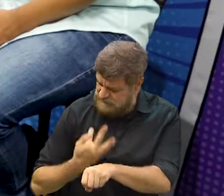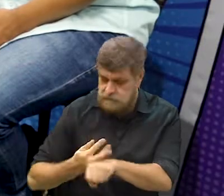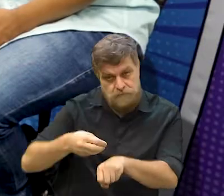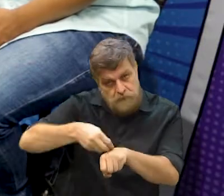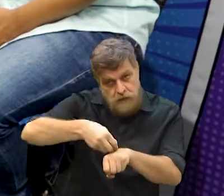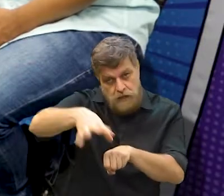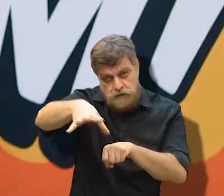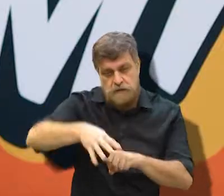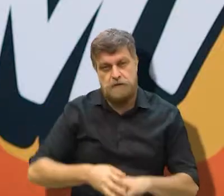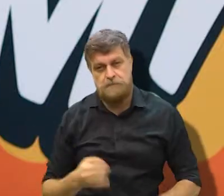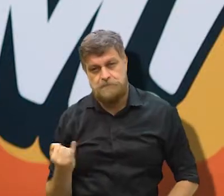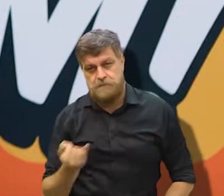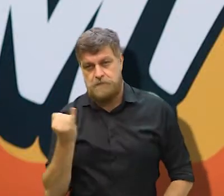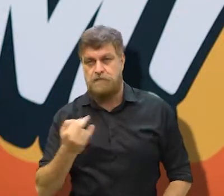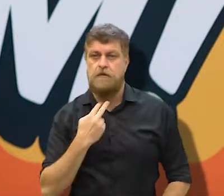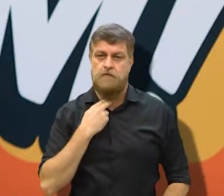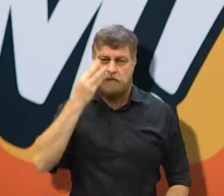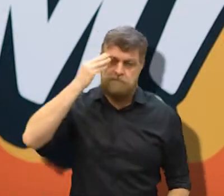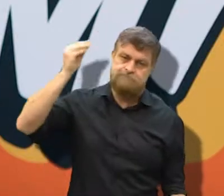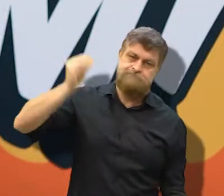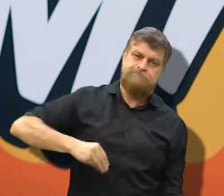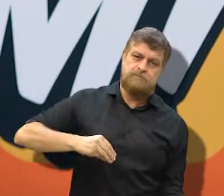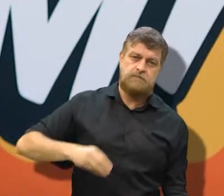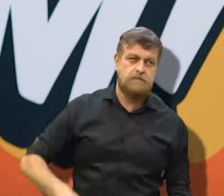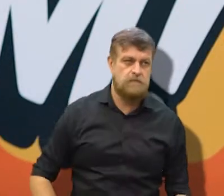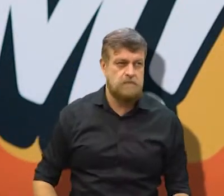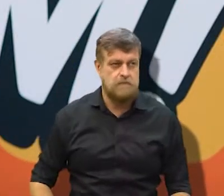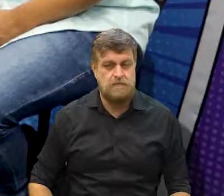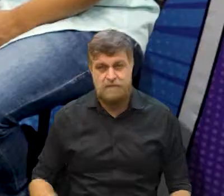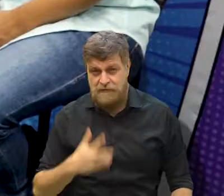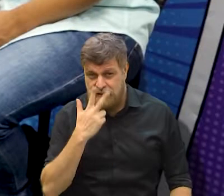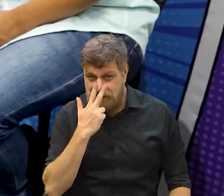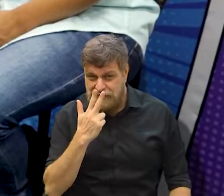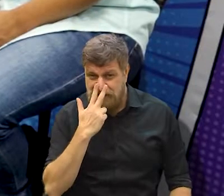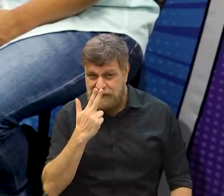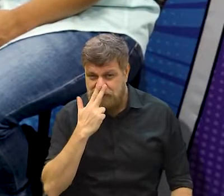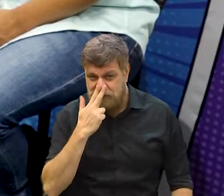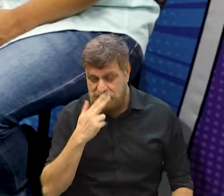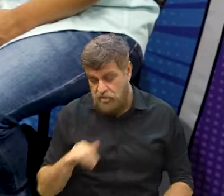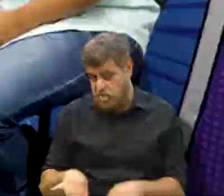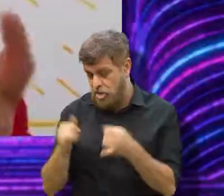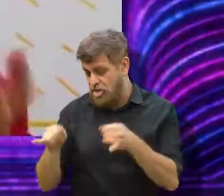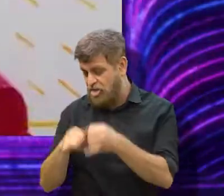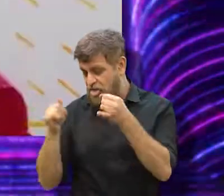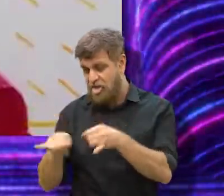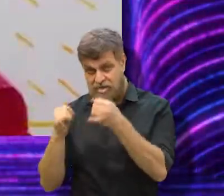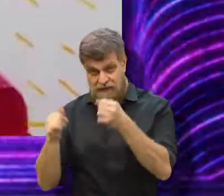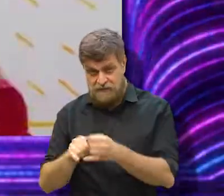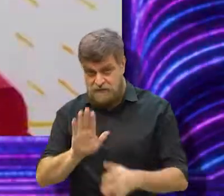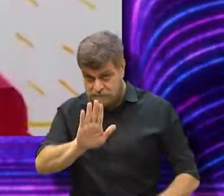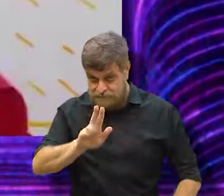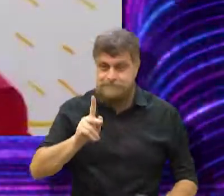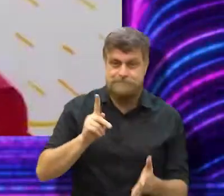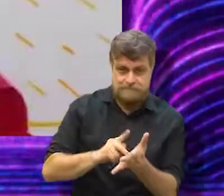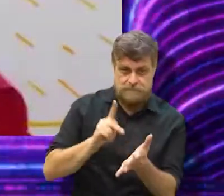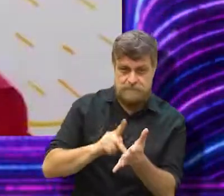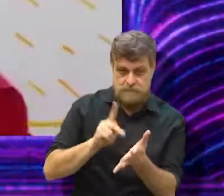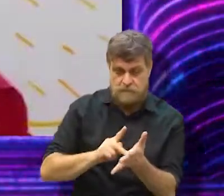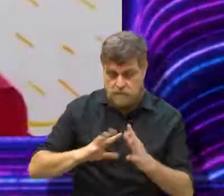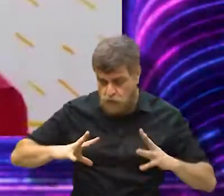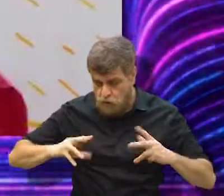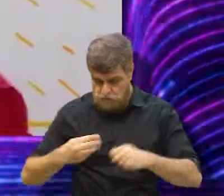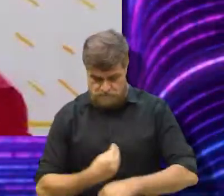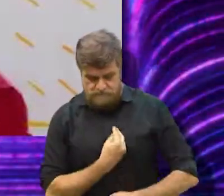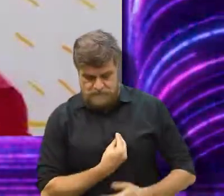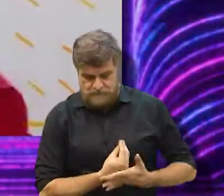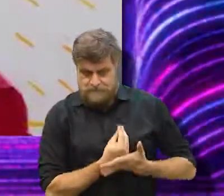essa é a dica que eu dou. O importante é não desistir, não é, Gabriel? Parece meio piegas, né? Parece meio clichê, mas é verdade. Eu